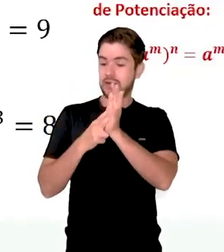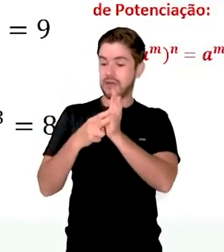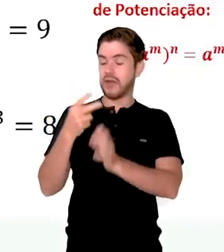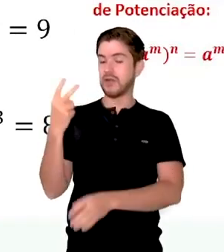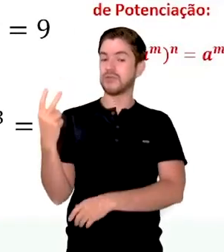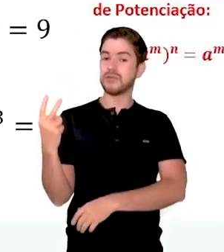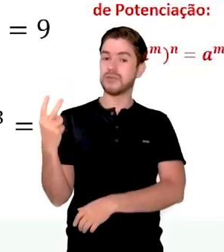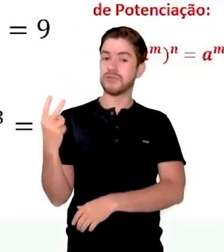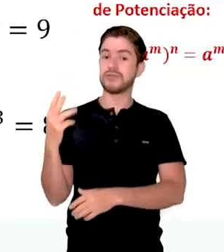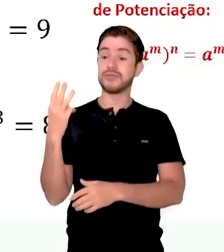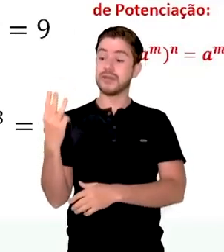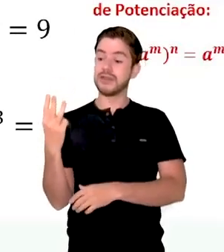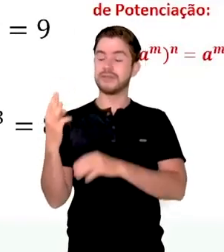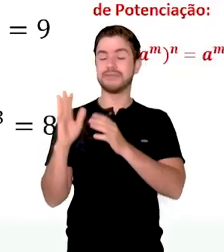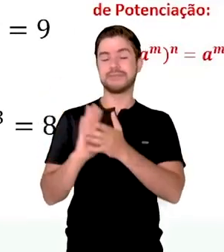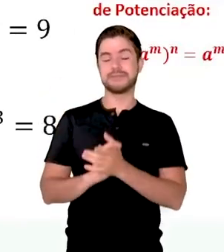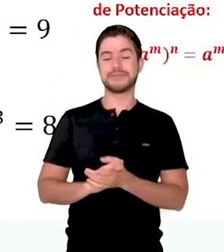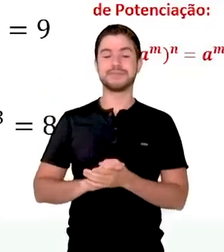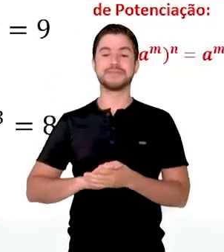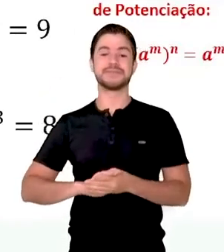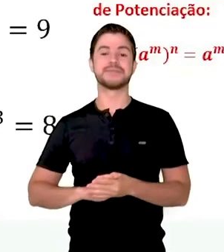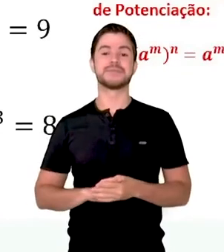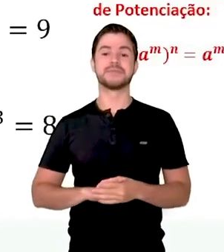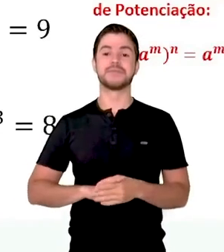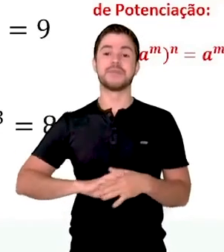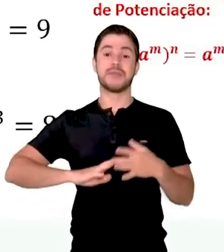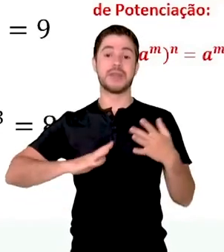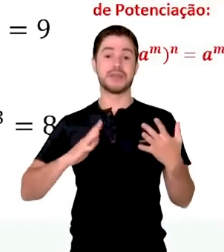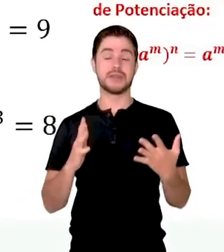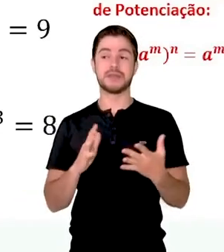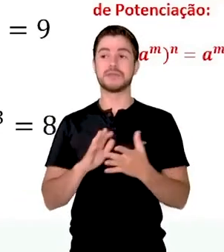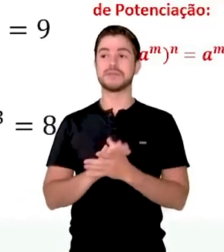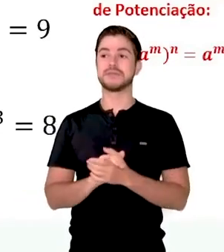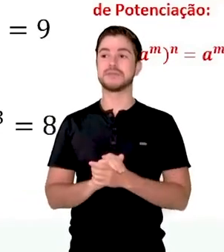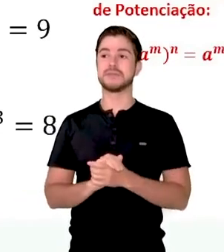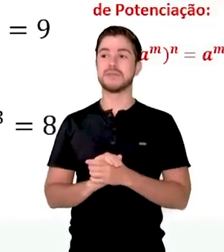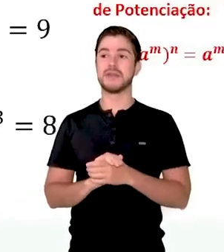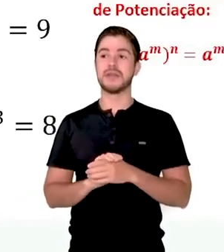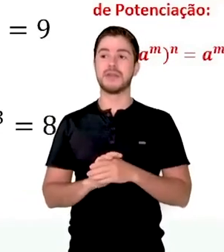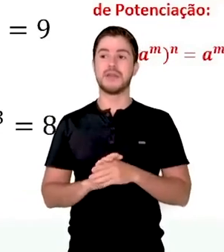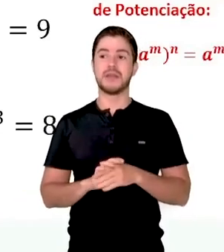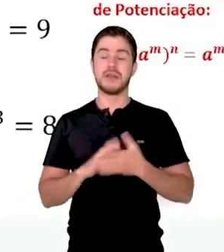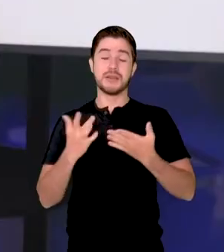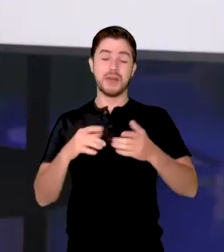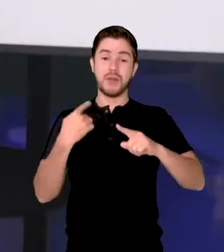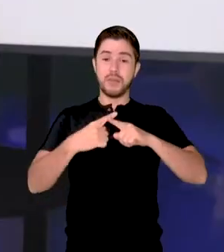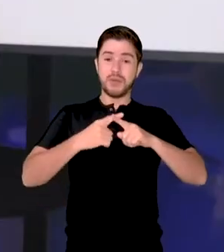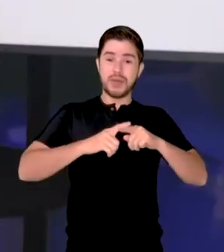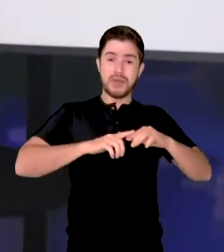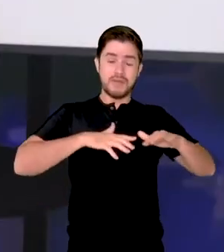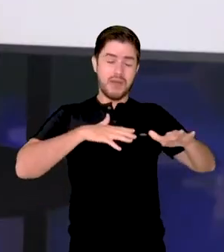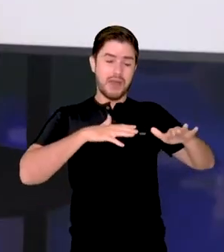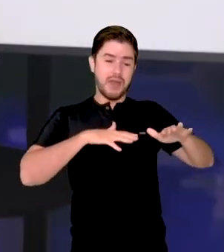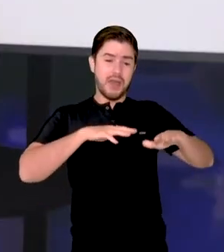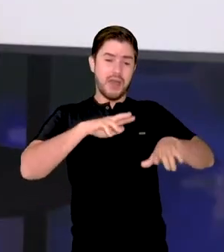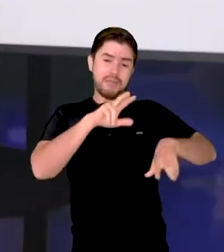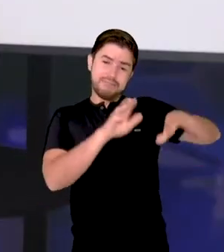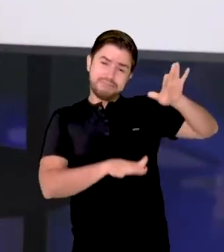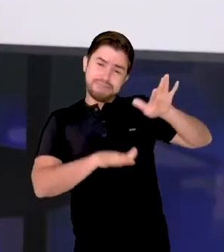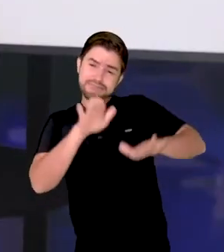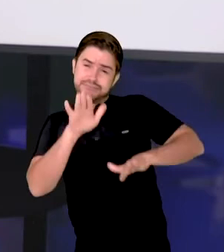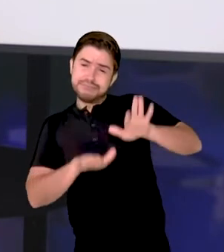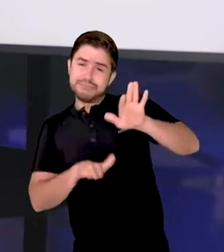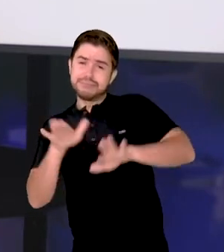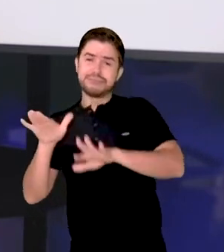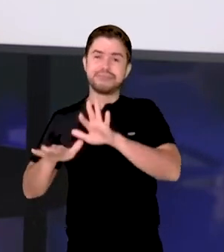dois ao cubo é 8 Então repare o seguinte resultado foi o mesmo essa regularidade ela acontece de fato